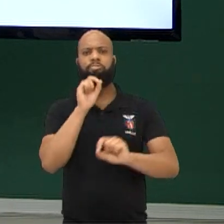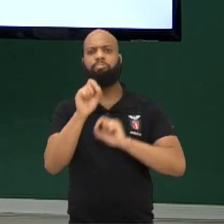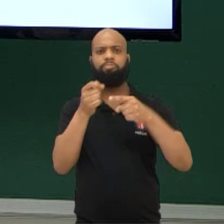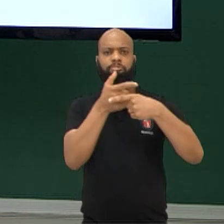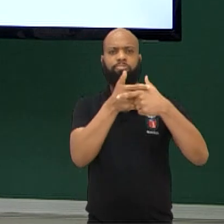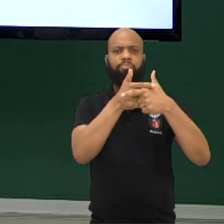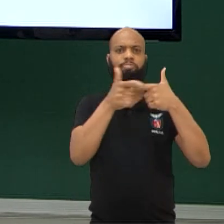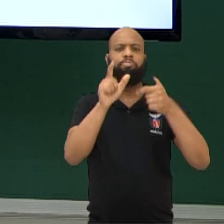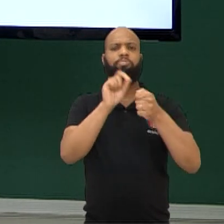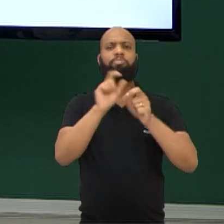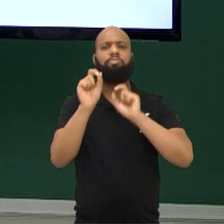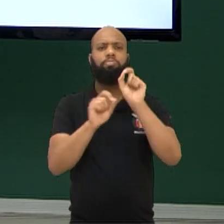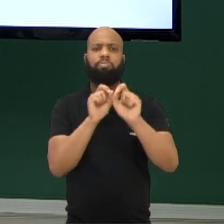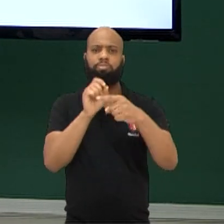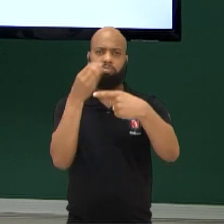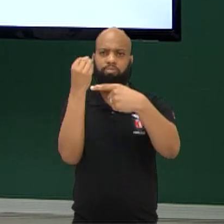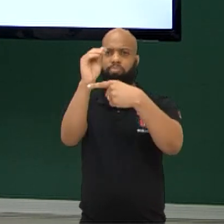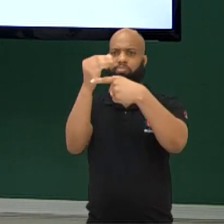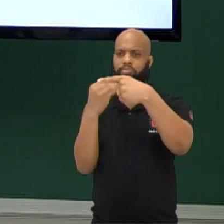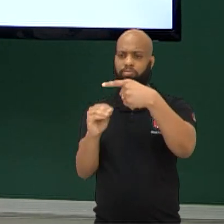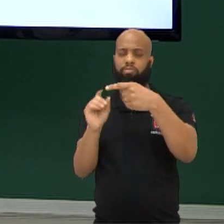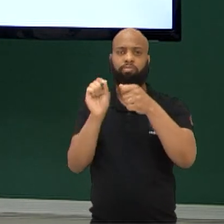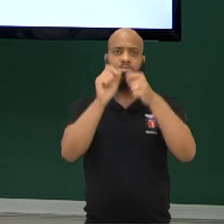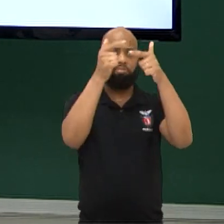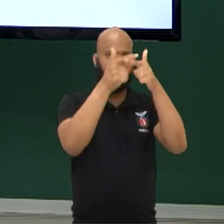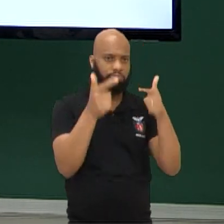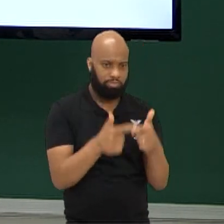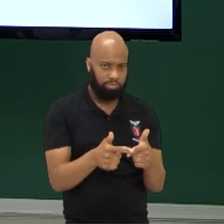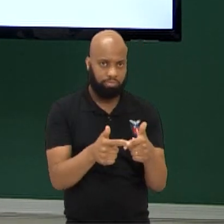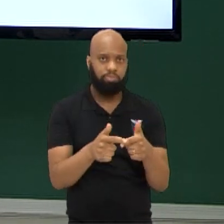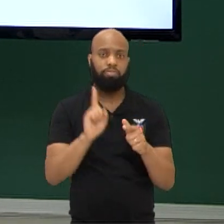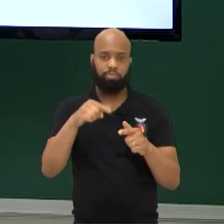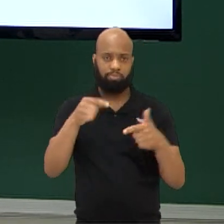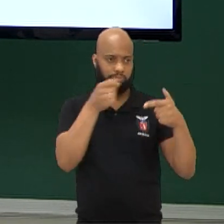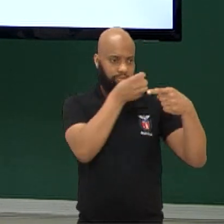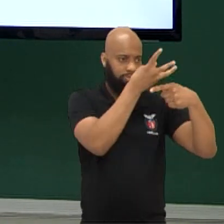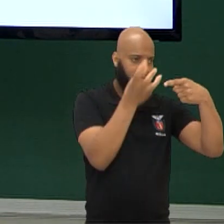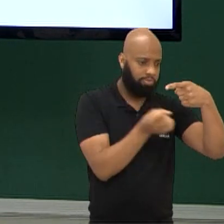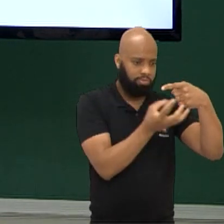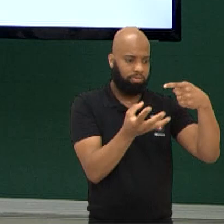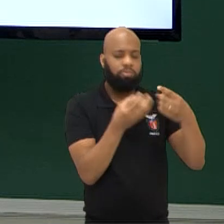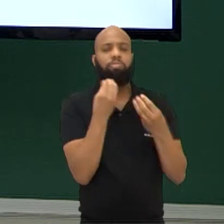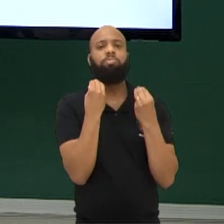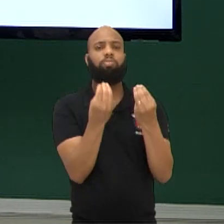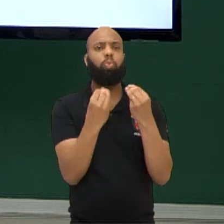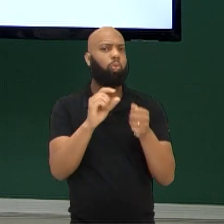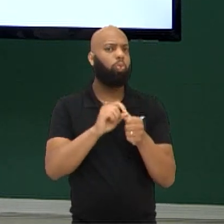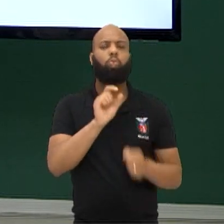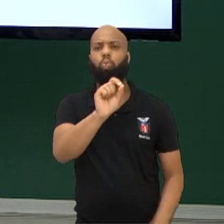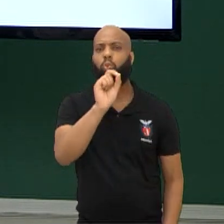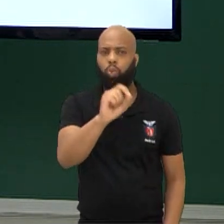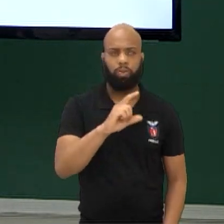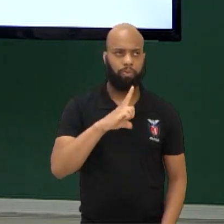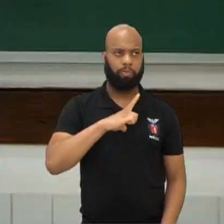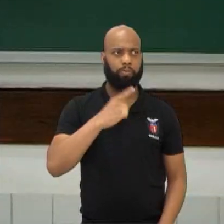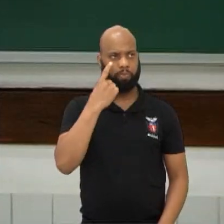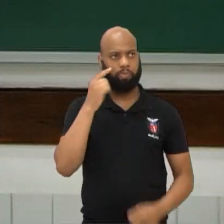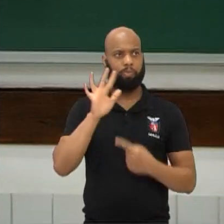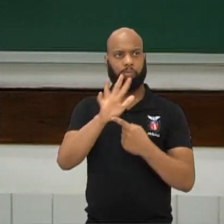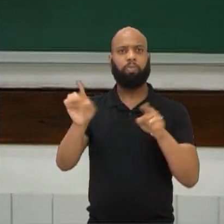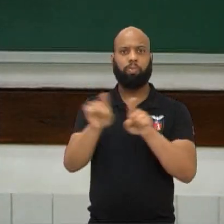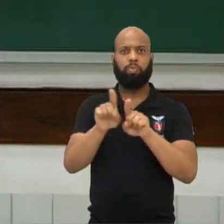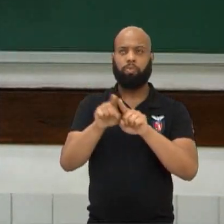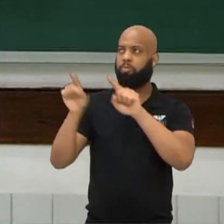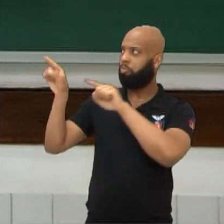ó, o que eu faço? Faço uma divisão entre frações. Então, o que eu fiz aqui? Vou te mostrar aqui